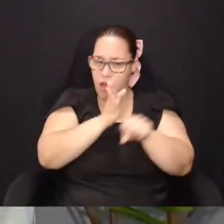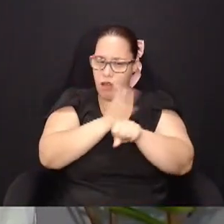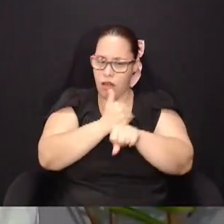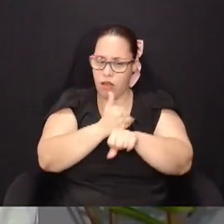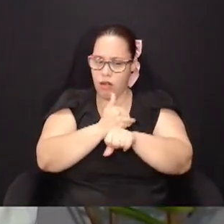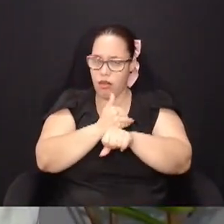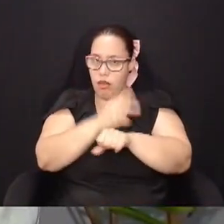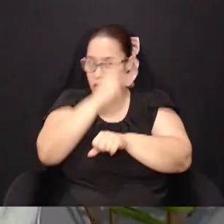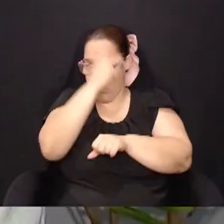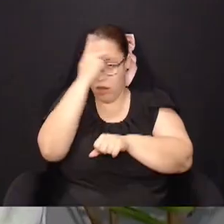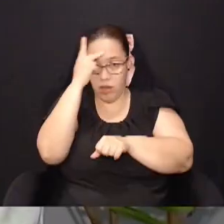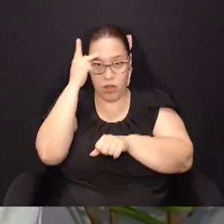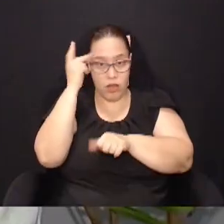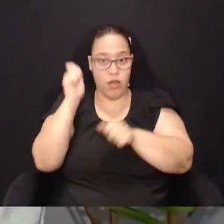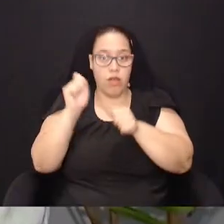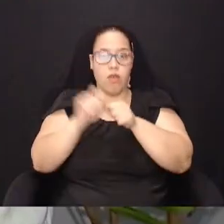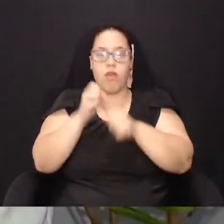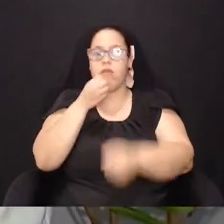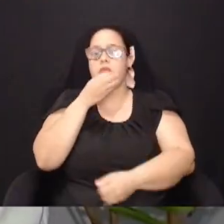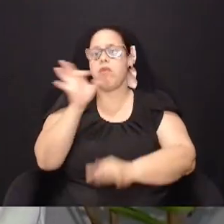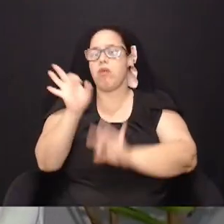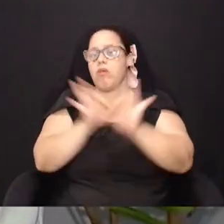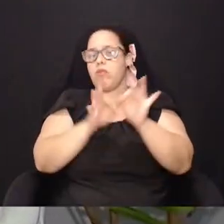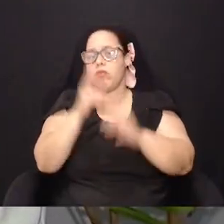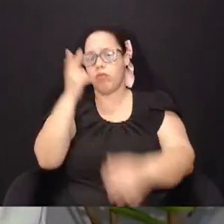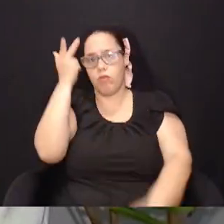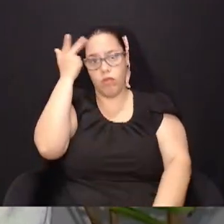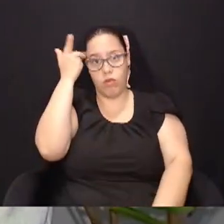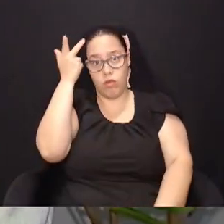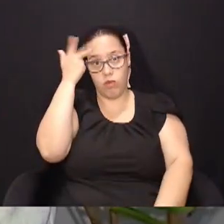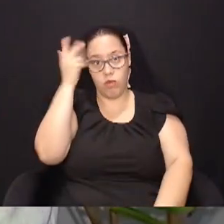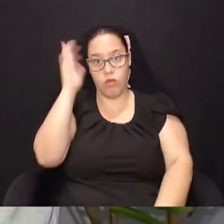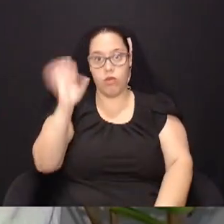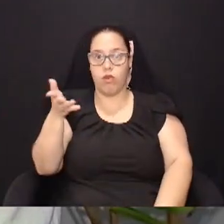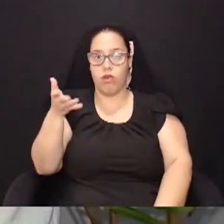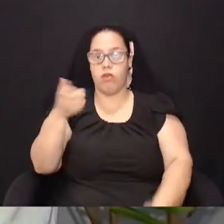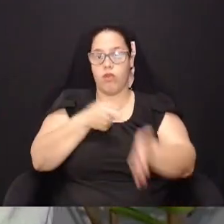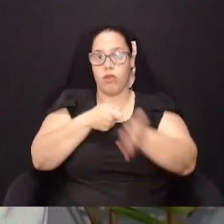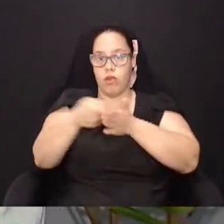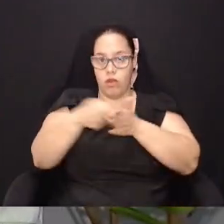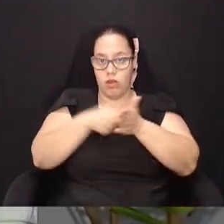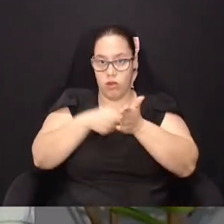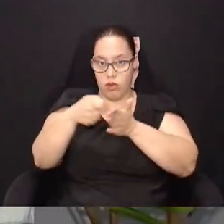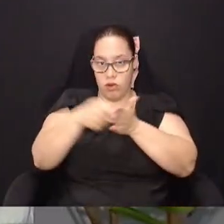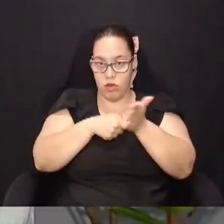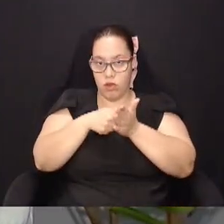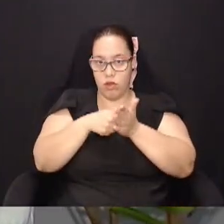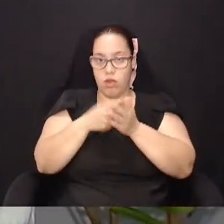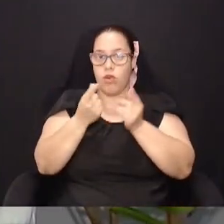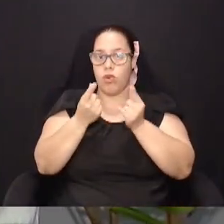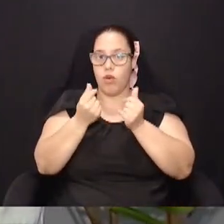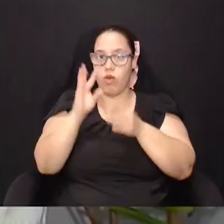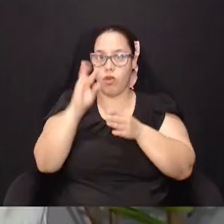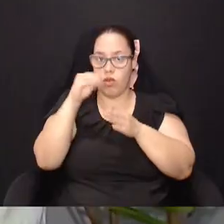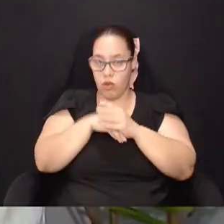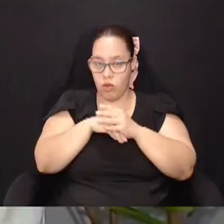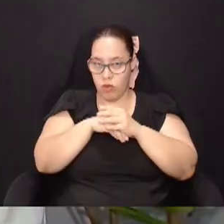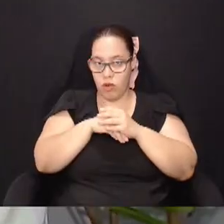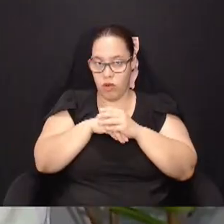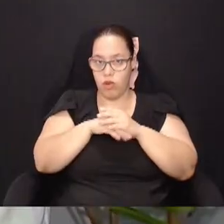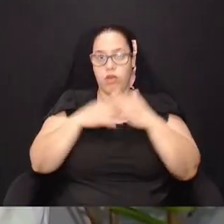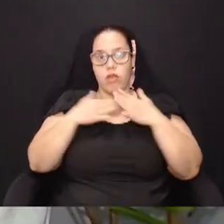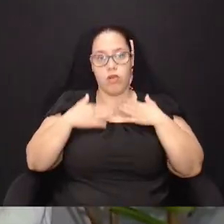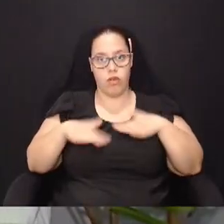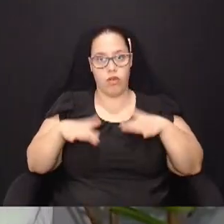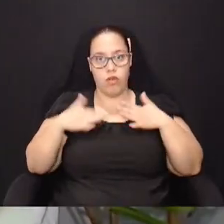bom planejamento, normalmente já colocam esse valor no orçamento e aí tá tranquilo para as